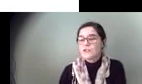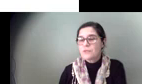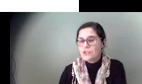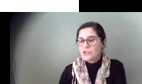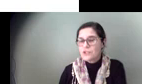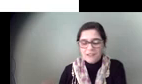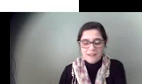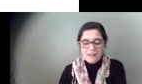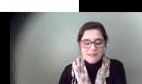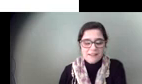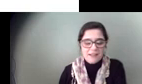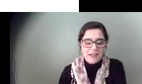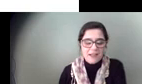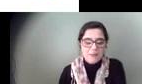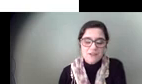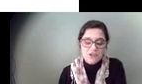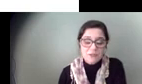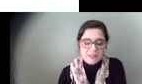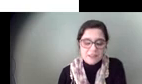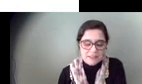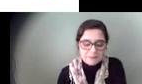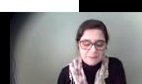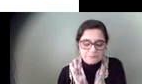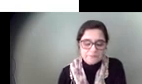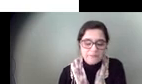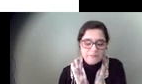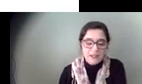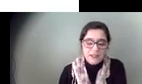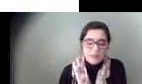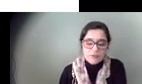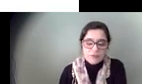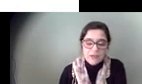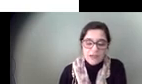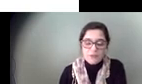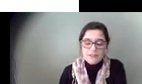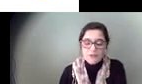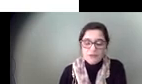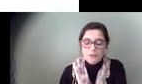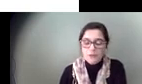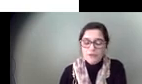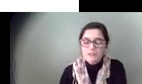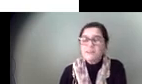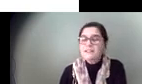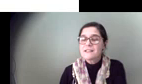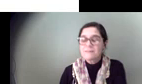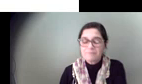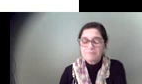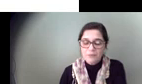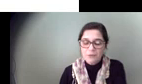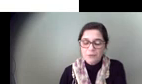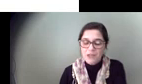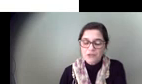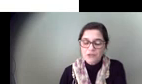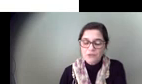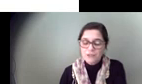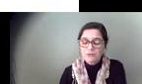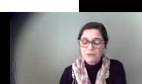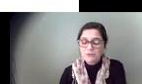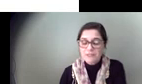muito difícil para a gente conseguir desacelerar, mas a gente precisa. E buscar reconhecer os próprios limites, né?